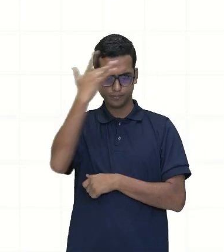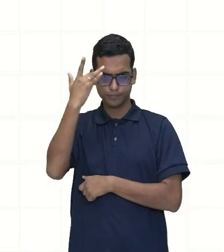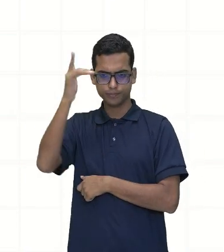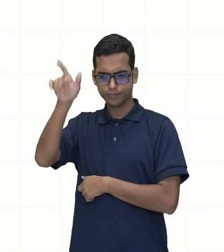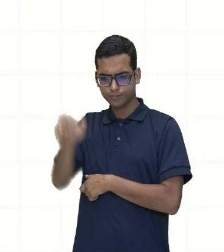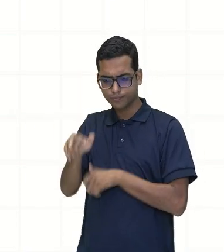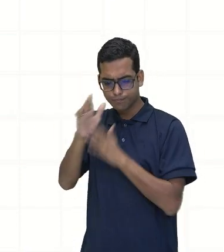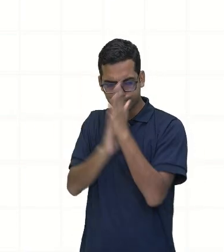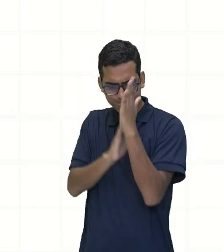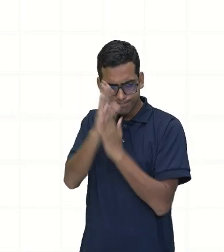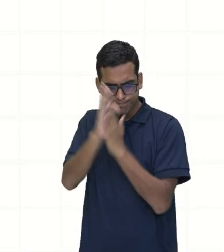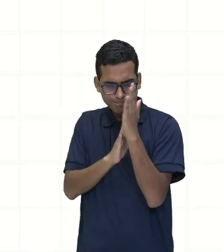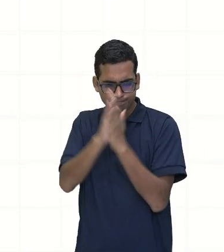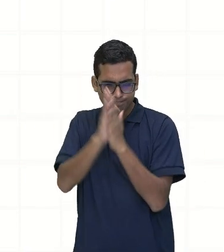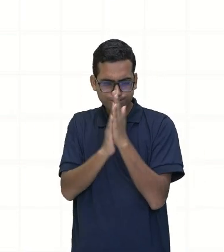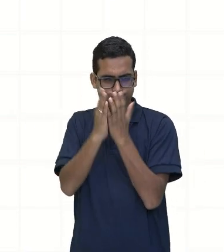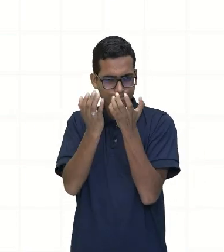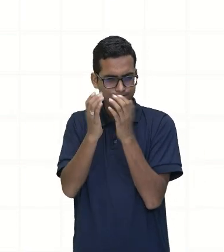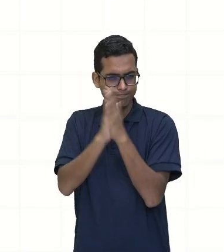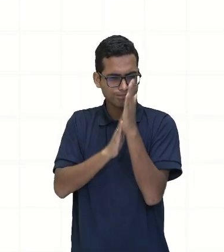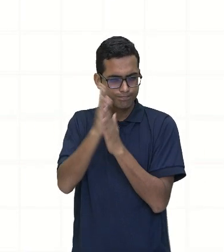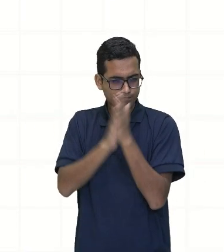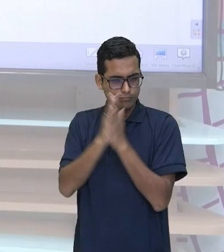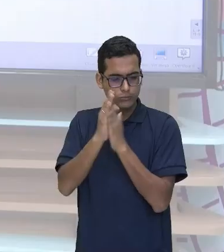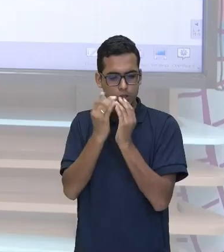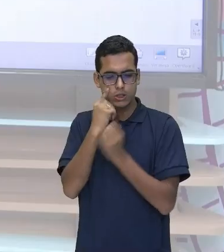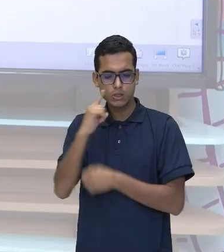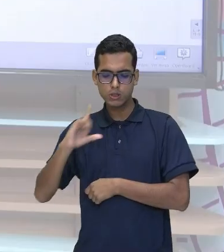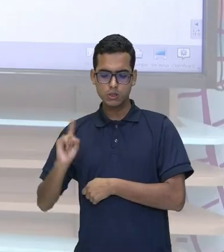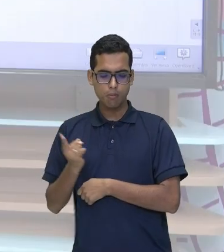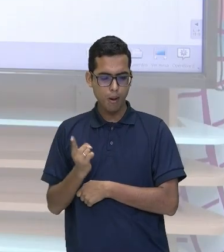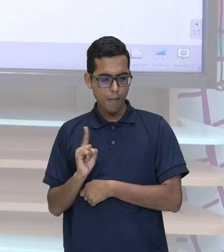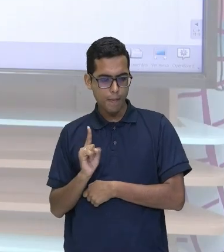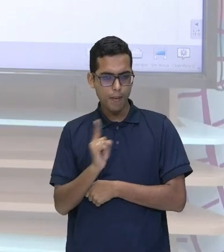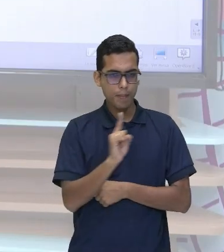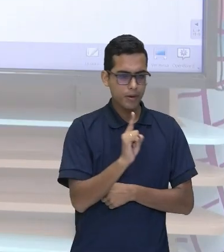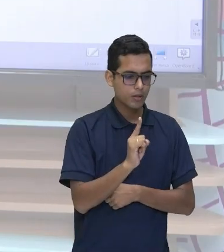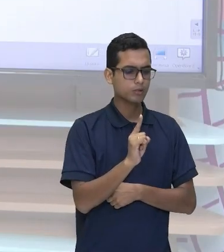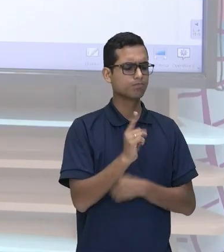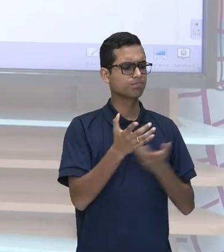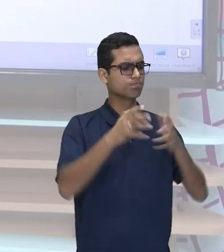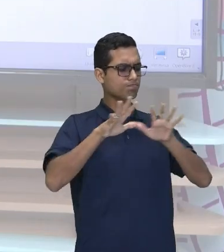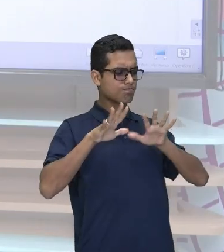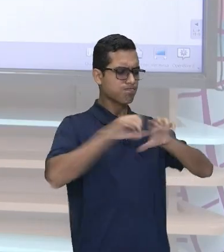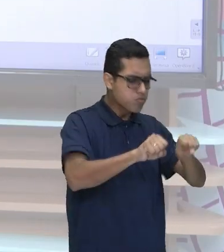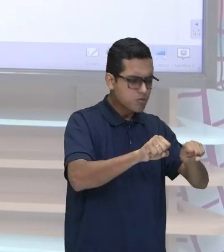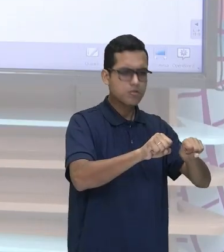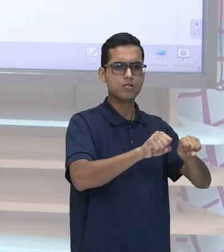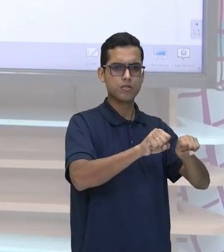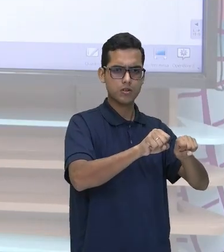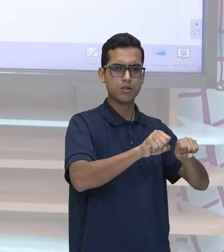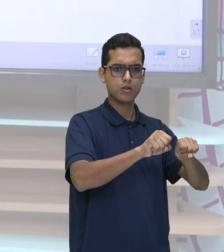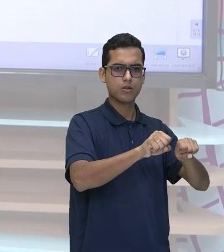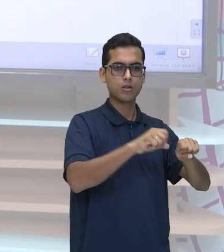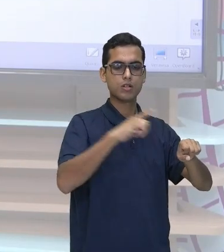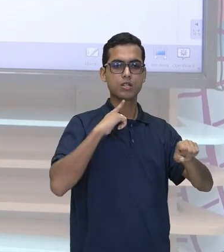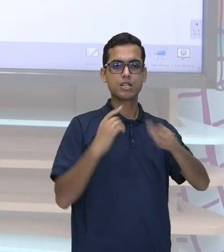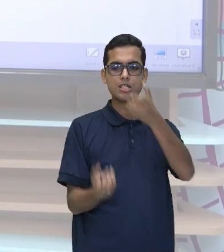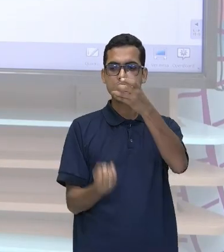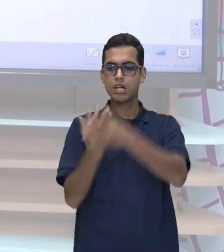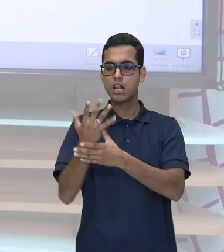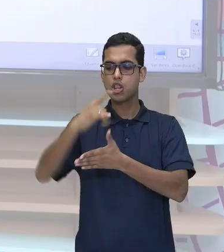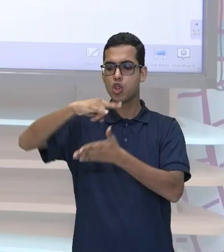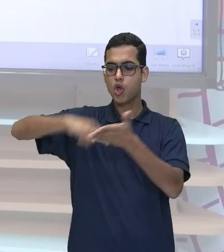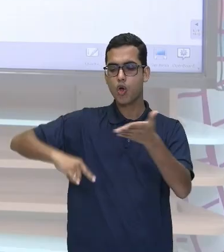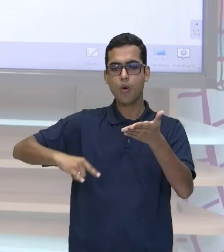ela vem ali já mal intencionada, né? Ela vai pegar ali aquela terra, muitas das vezes ela falsifica documentos,